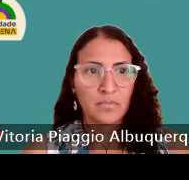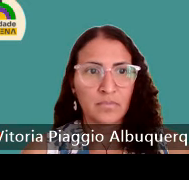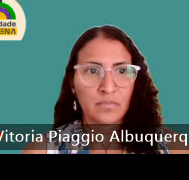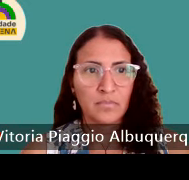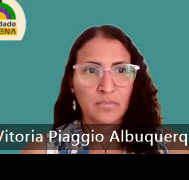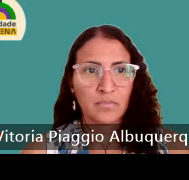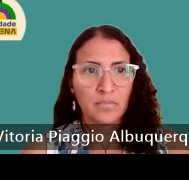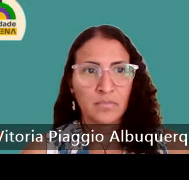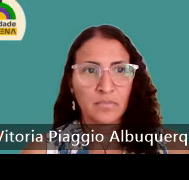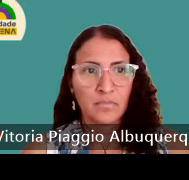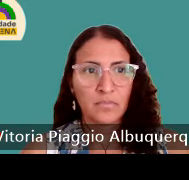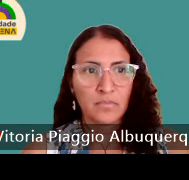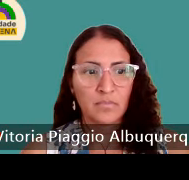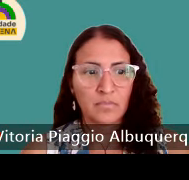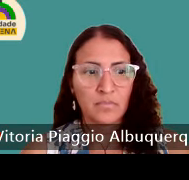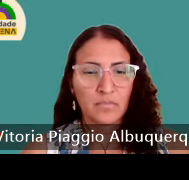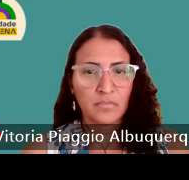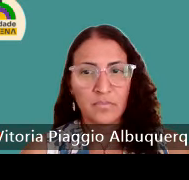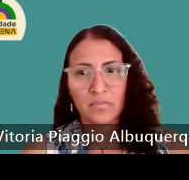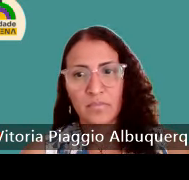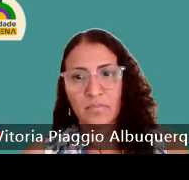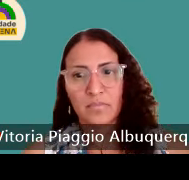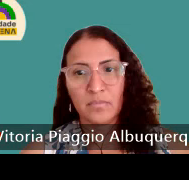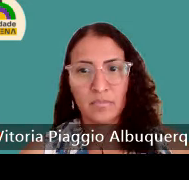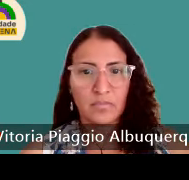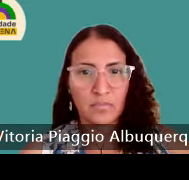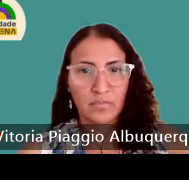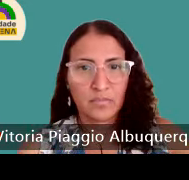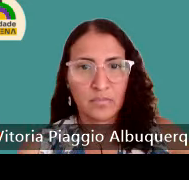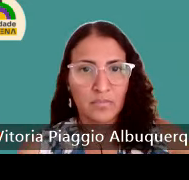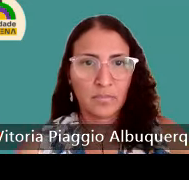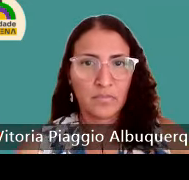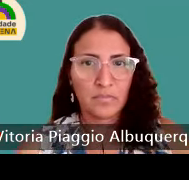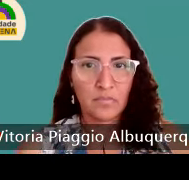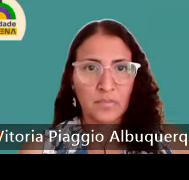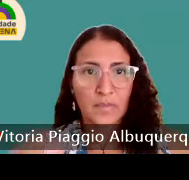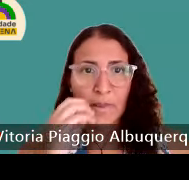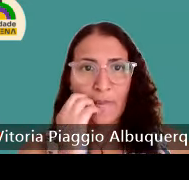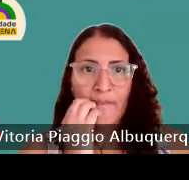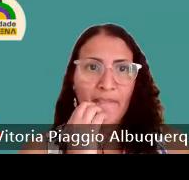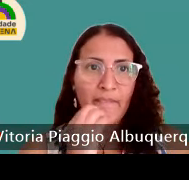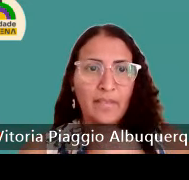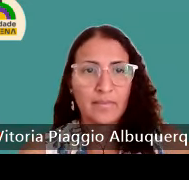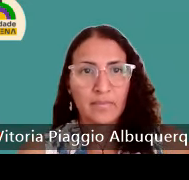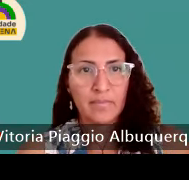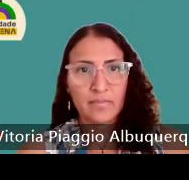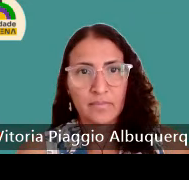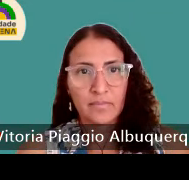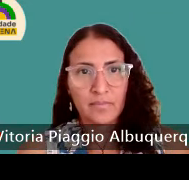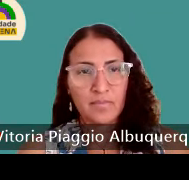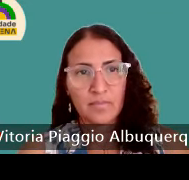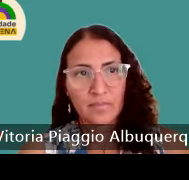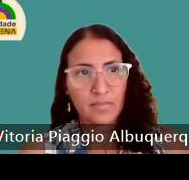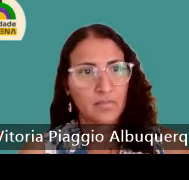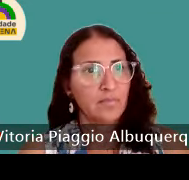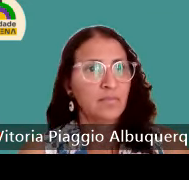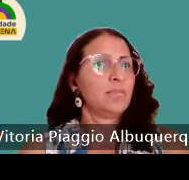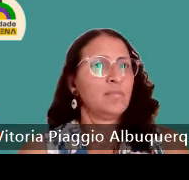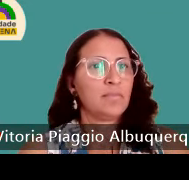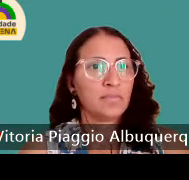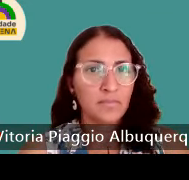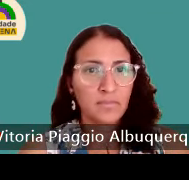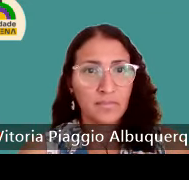mudanças a adotar determinadas decisões isso é cultural é e é natural inclusive do próprio ser humano Todos nós temos